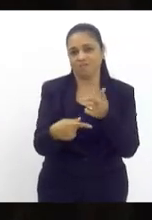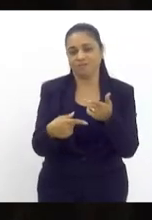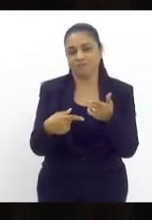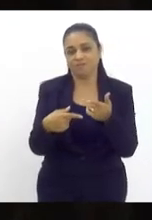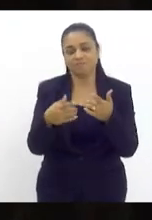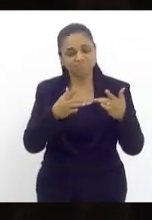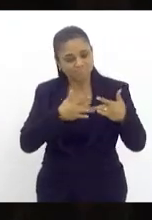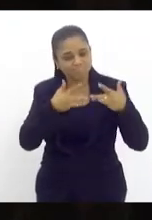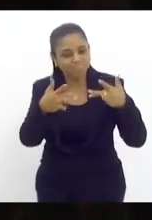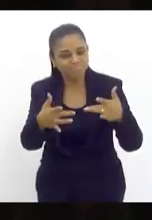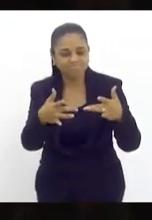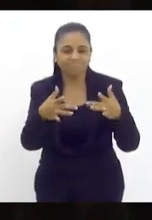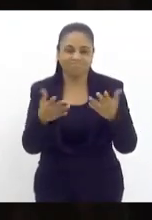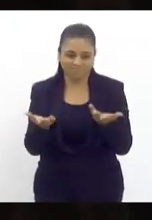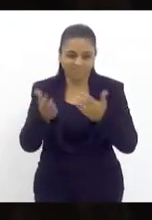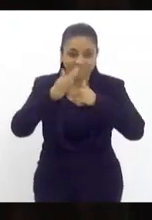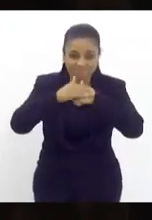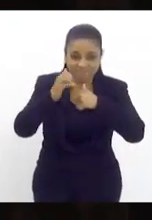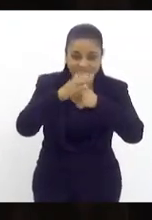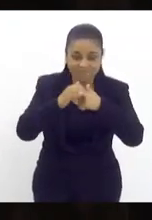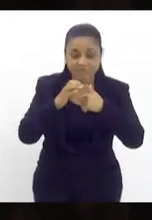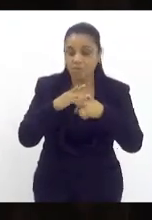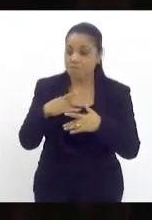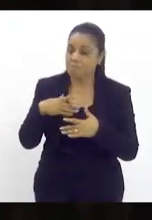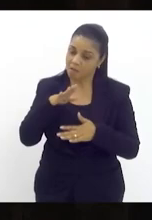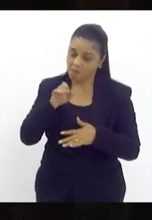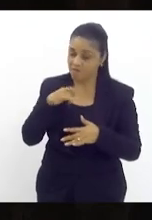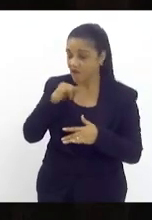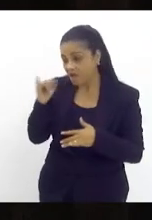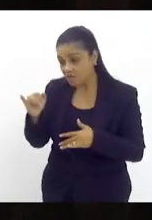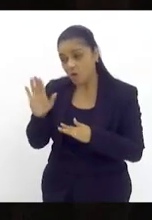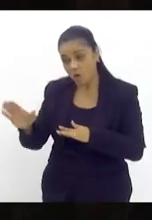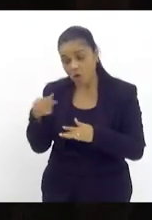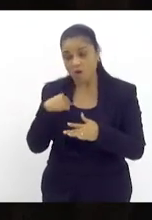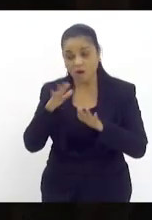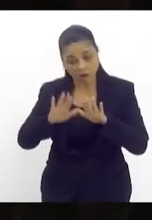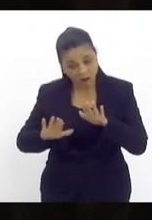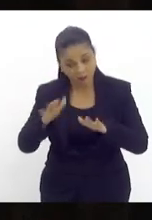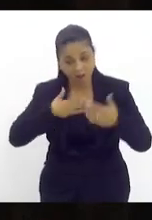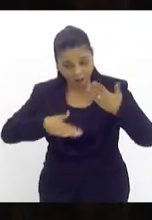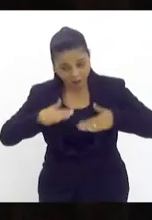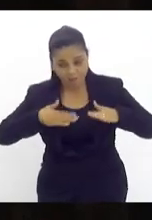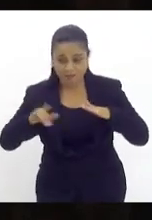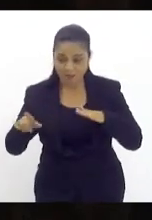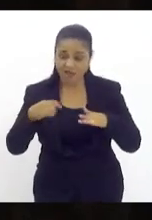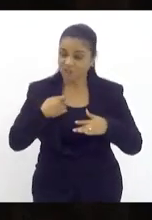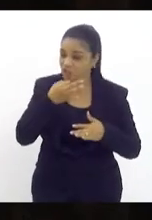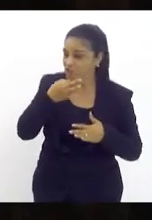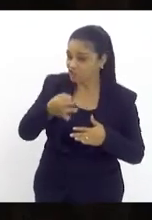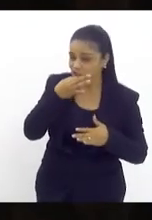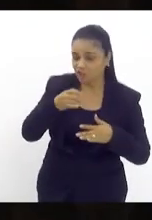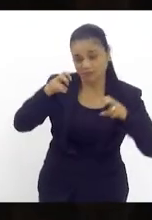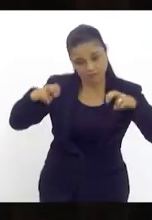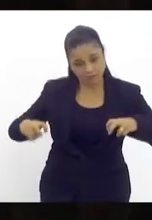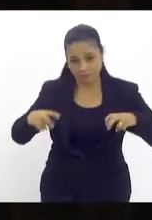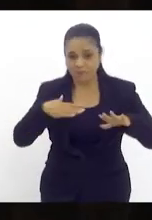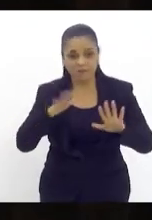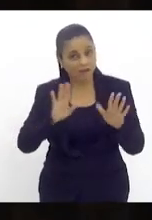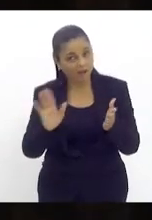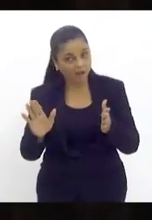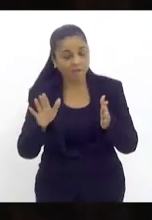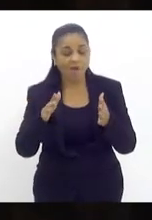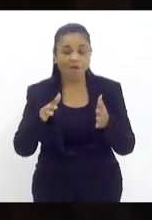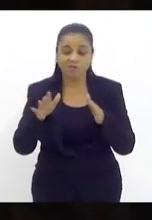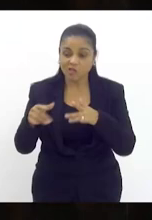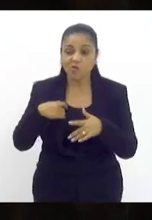solidariedade, fraternidade. Minha mãe falava, olha, não passa em cima, não deixa o melhor para o outro, não critica na mesa. Não, e tinha